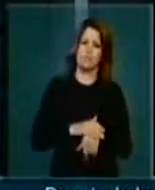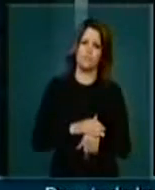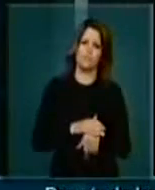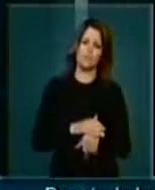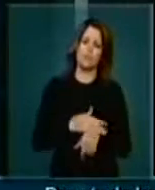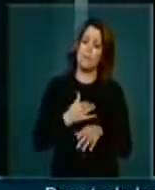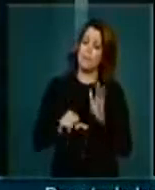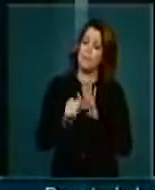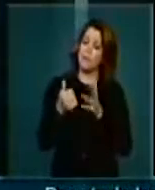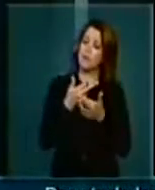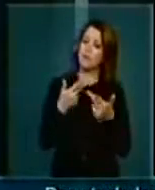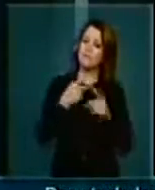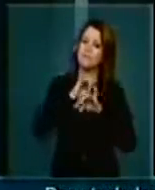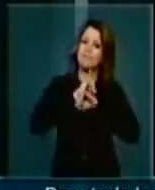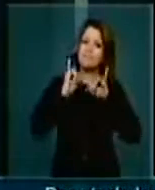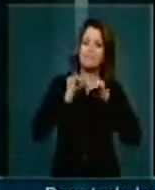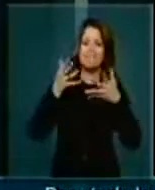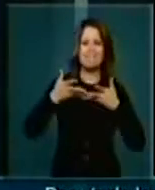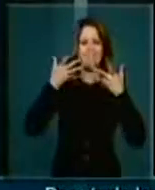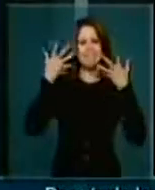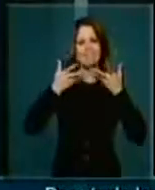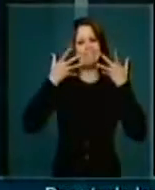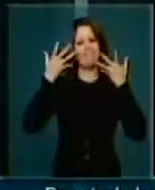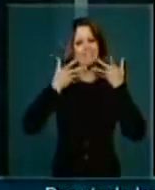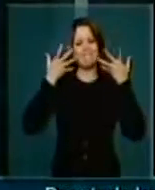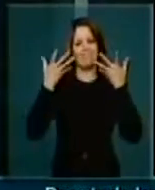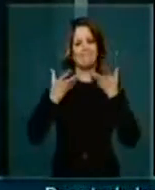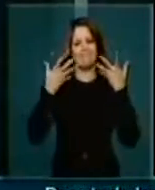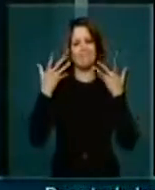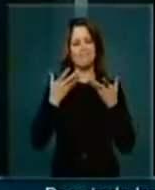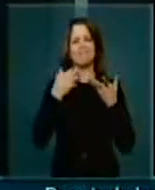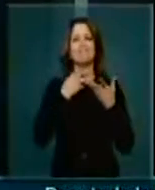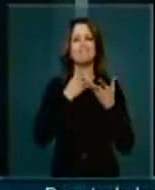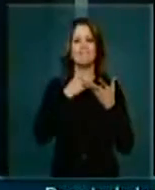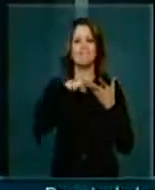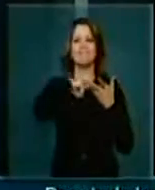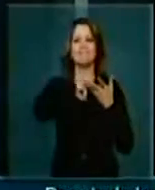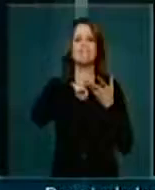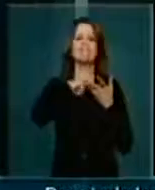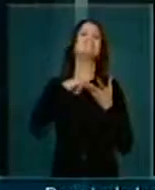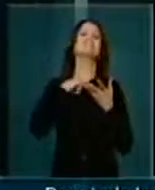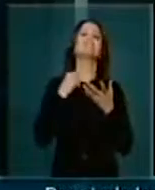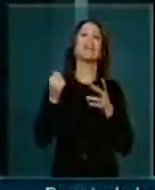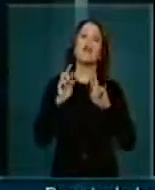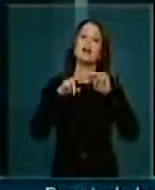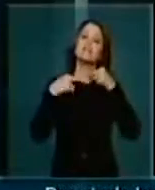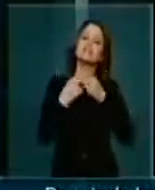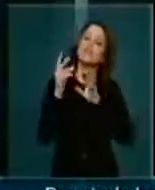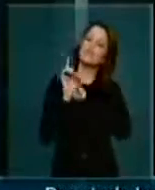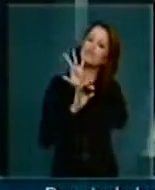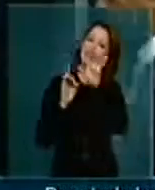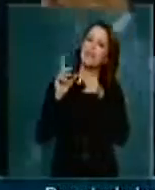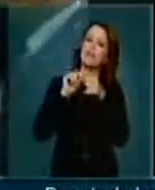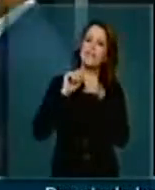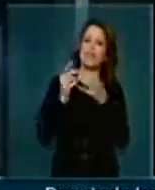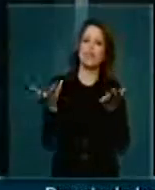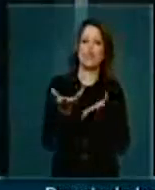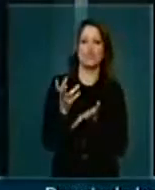primeiro, para dizer da minha alegria com a sessão solene que promovemos hoje na parte da